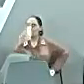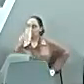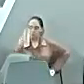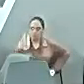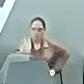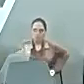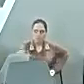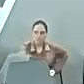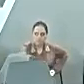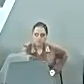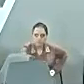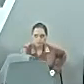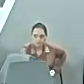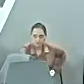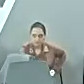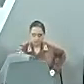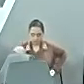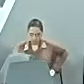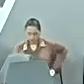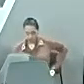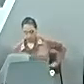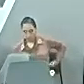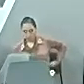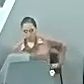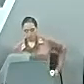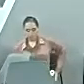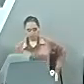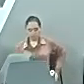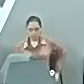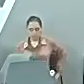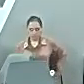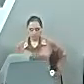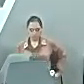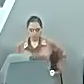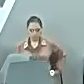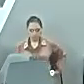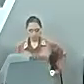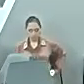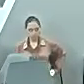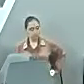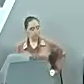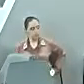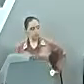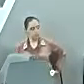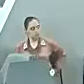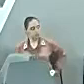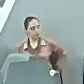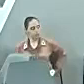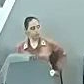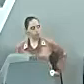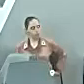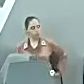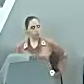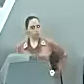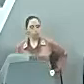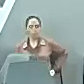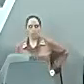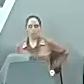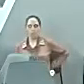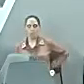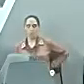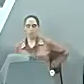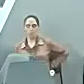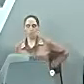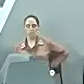agentes prisionais que também são agentes segurança pública tramita nesta casa como foi bem colocado a pec do deputado